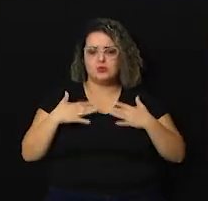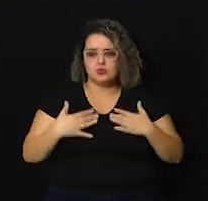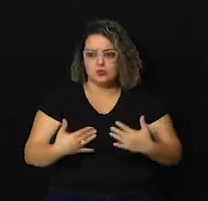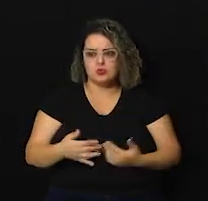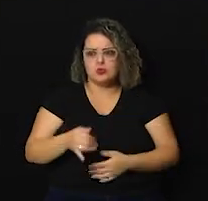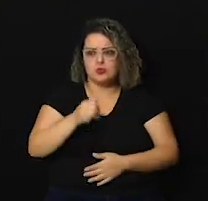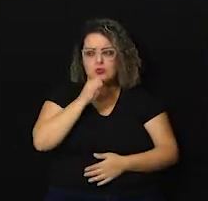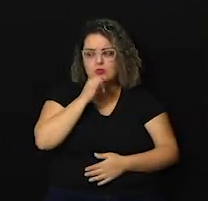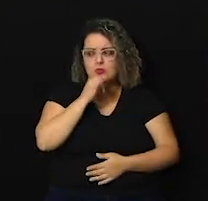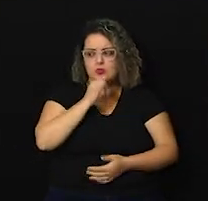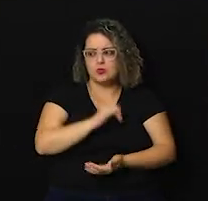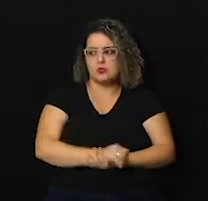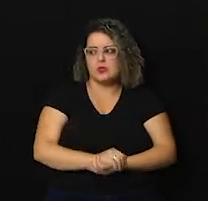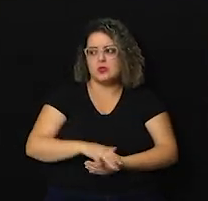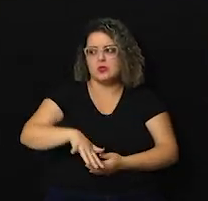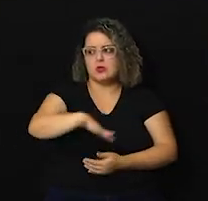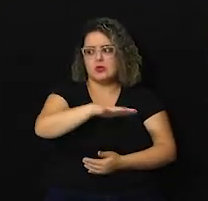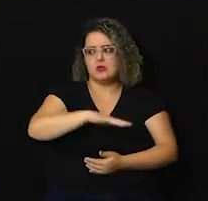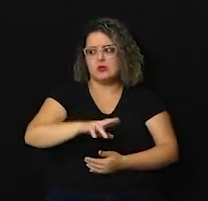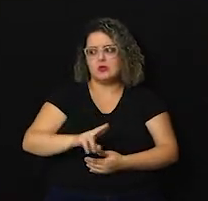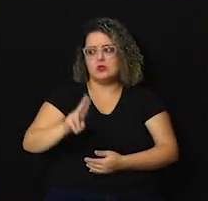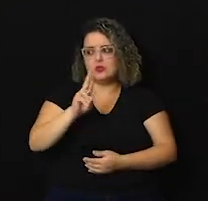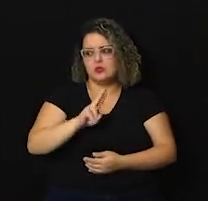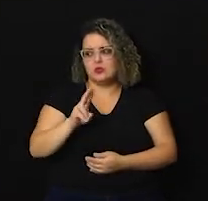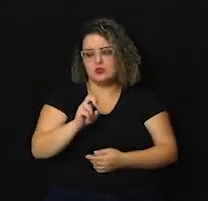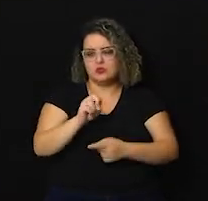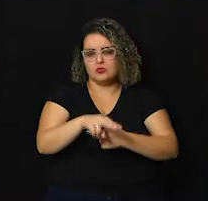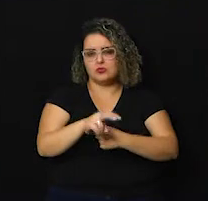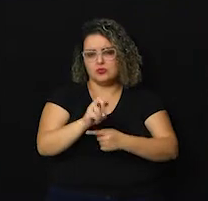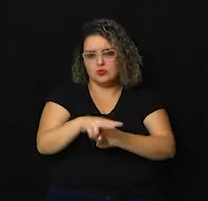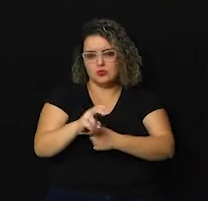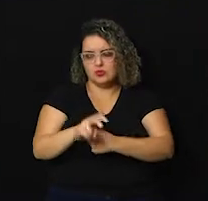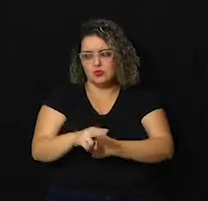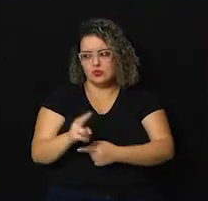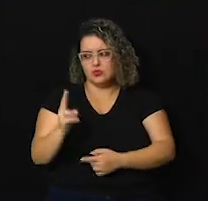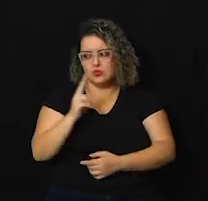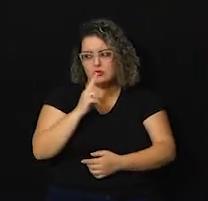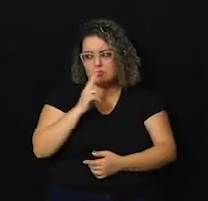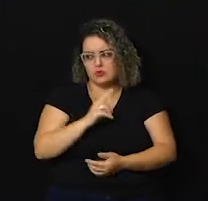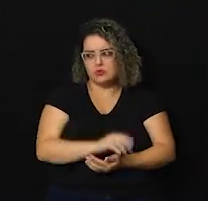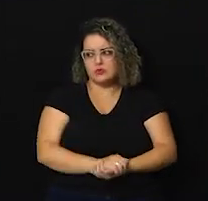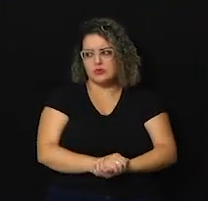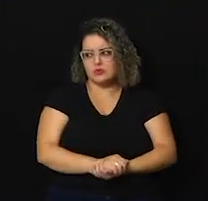comum, por exemplo, em áreas onde existe glifosato em utilidade transgênica,